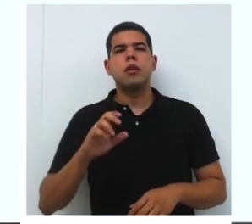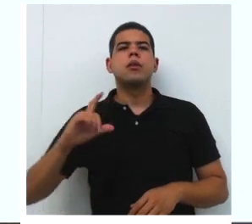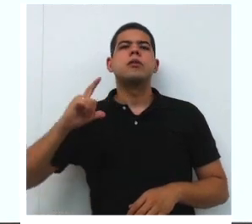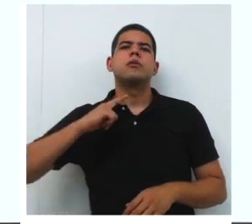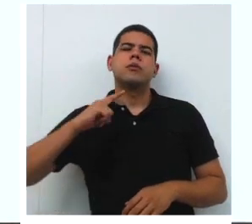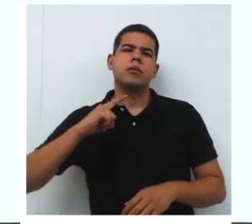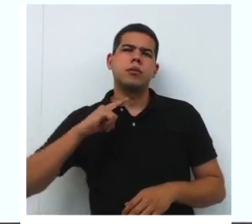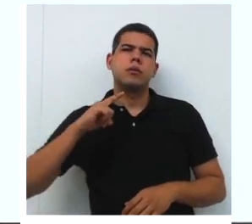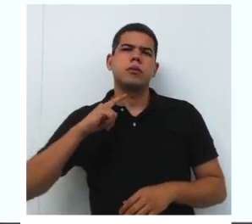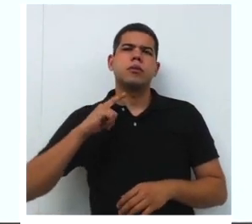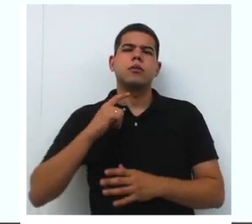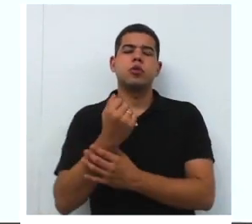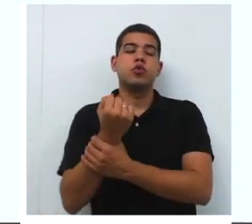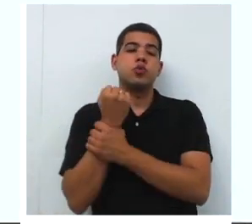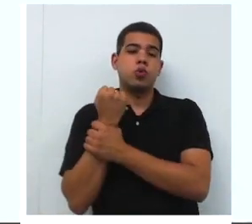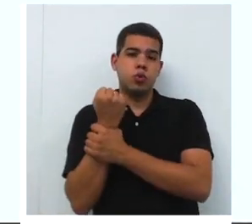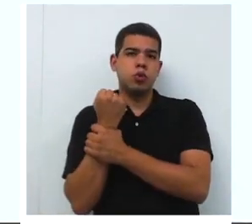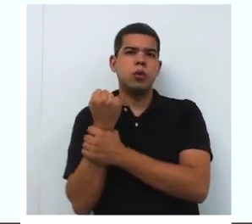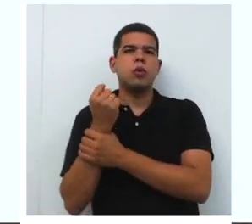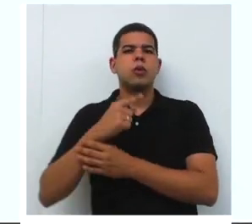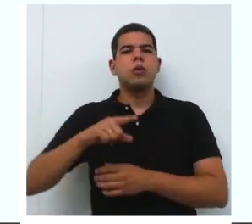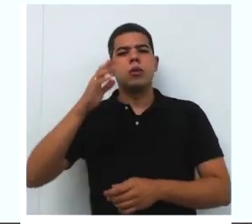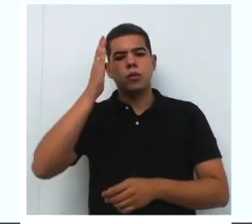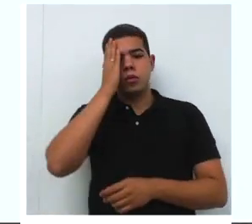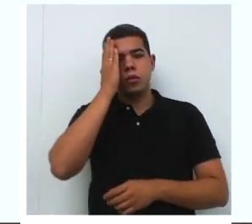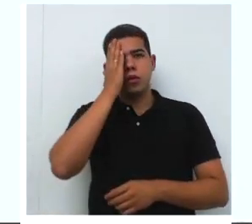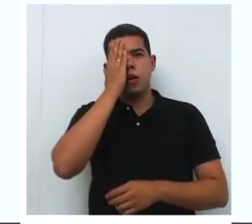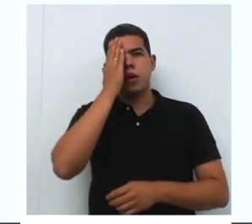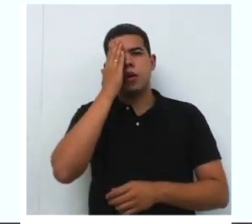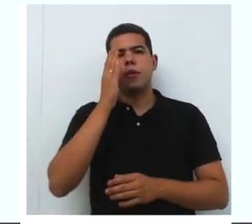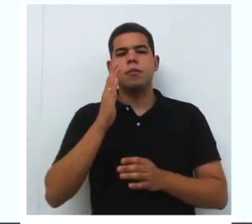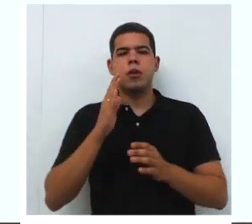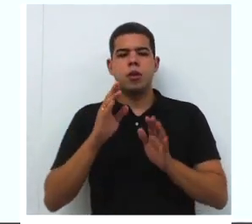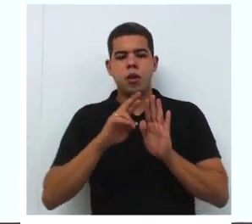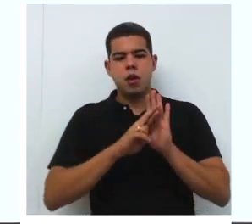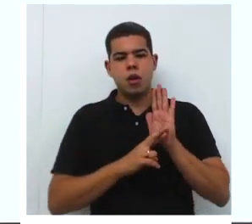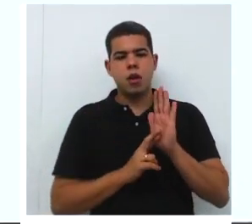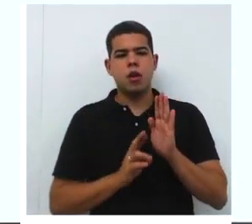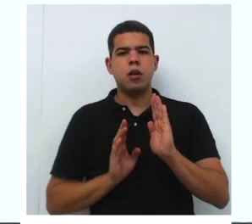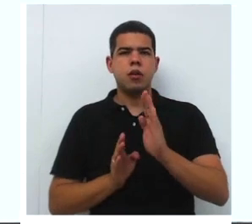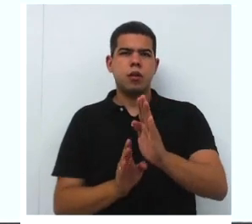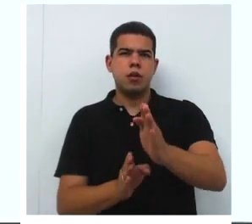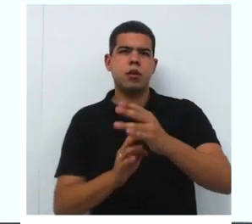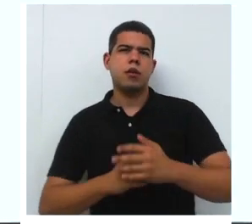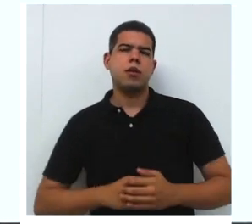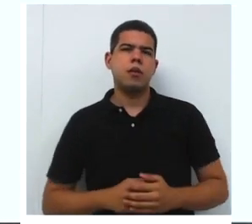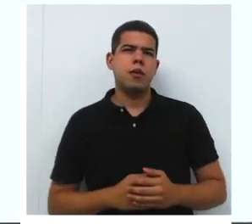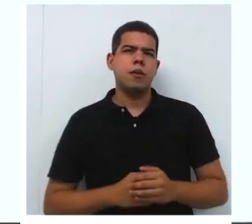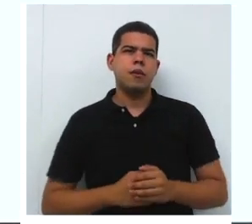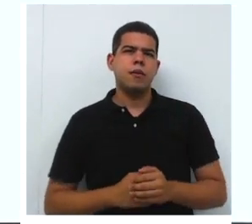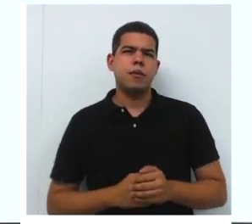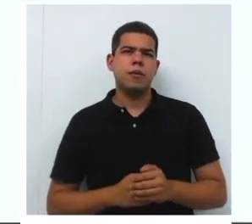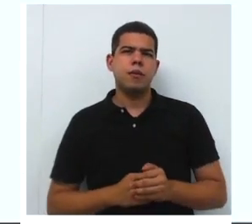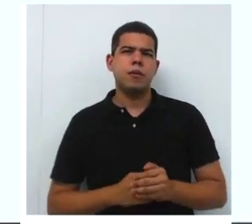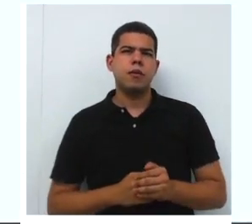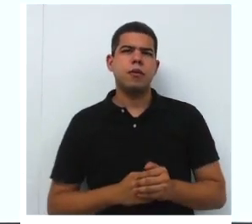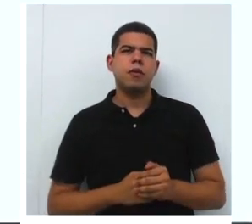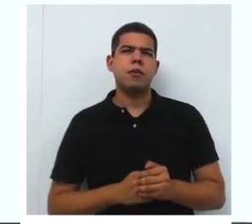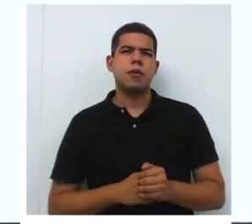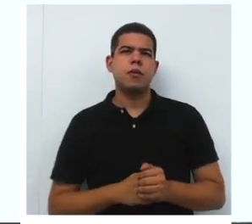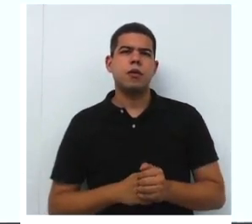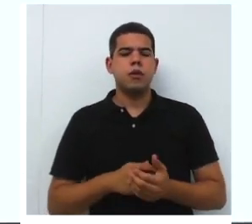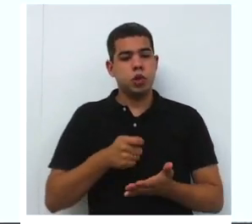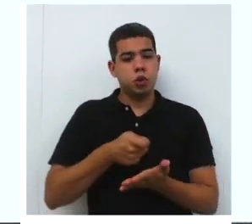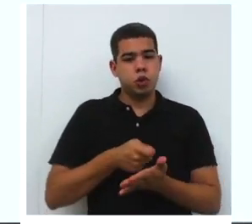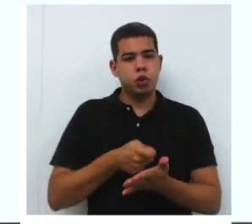tudo isso é que garante que nós saibamos seguir as regras e saibamos exigir